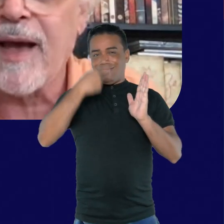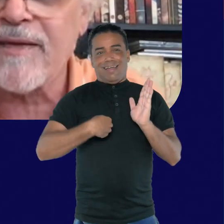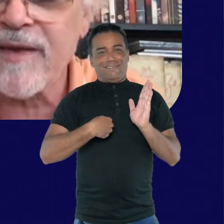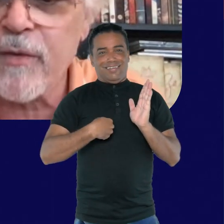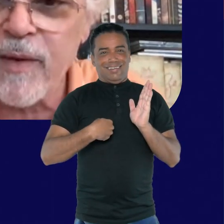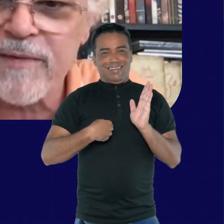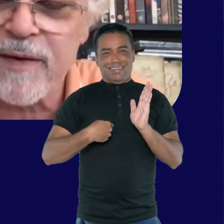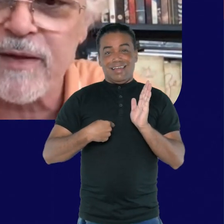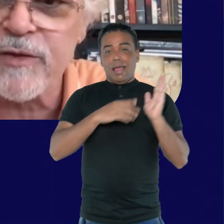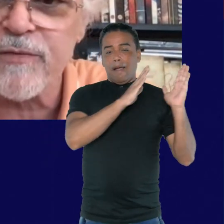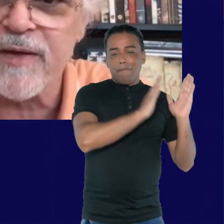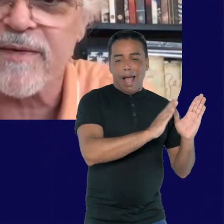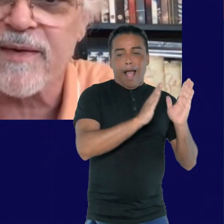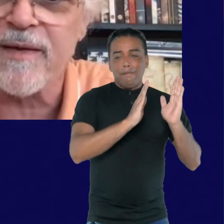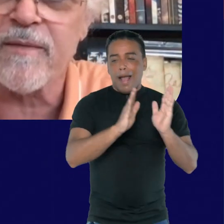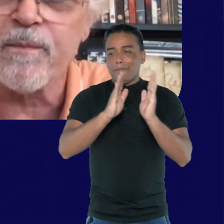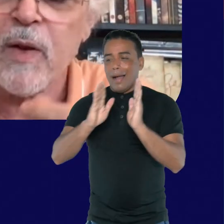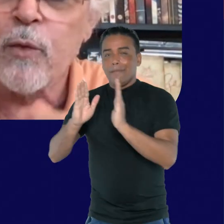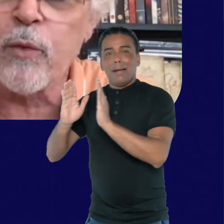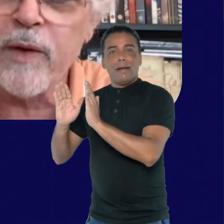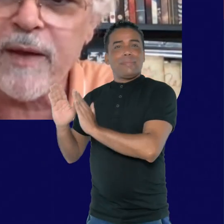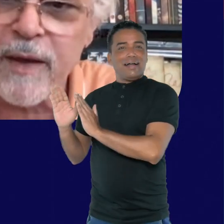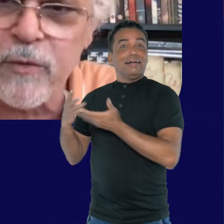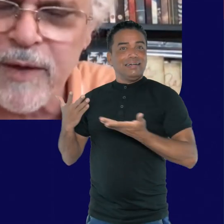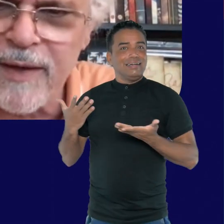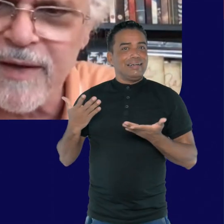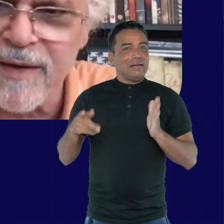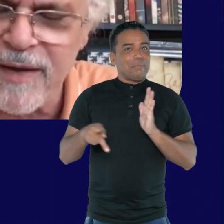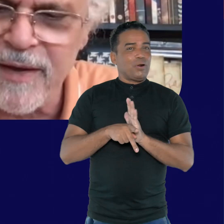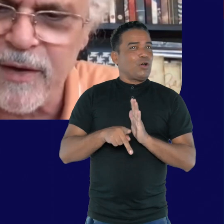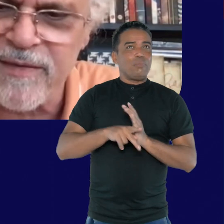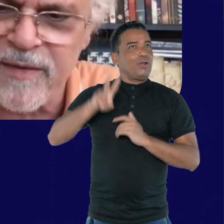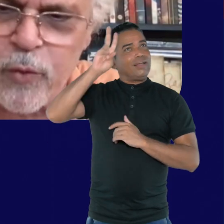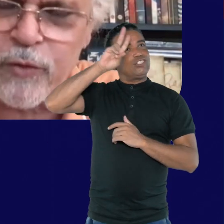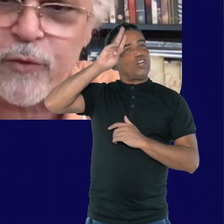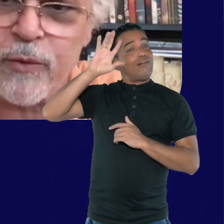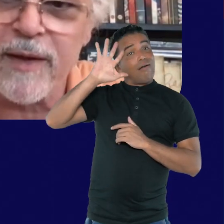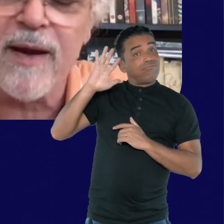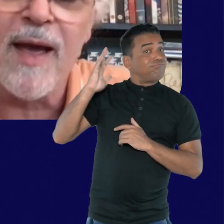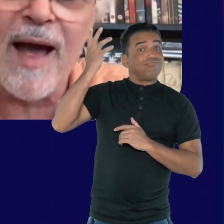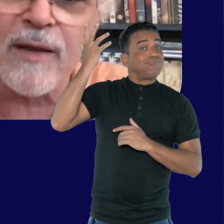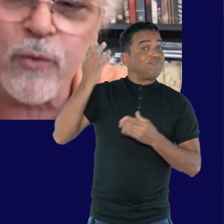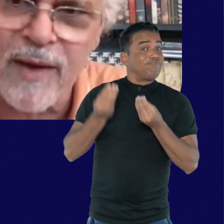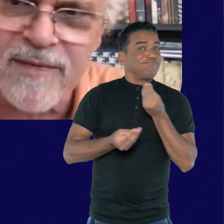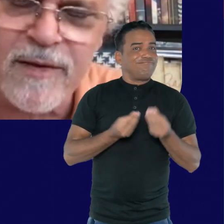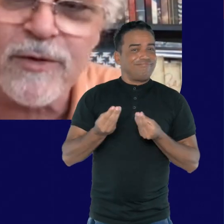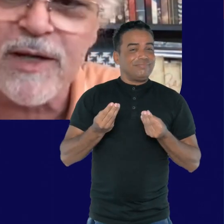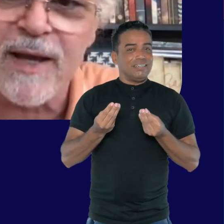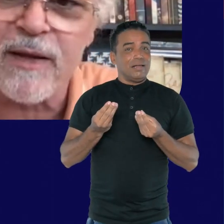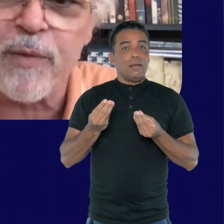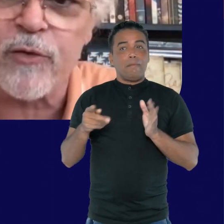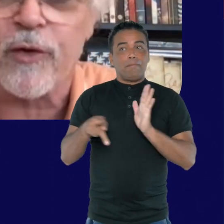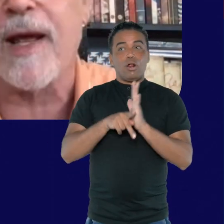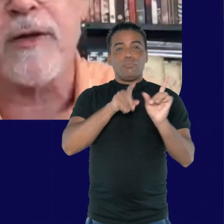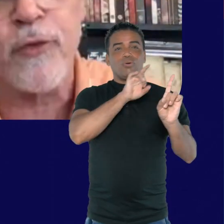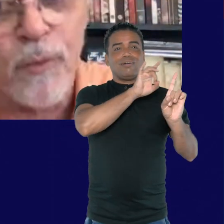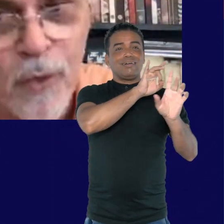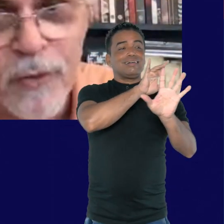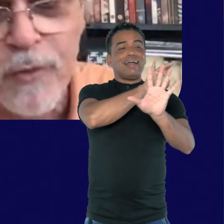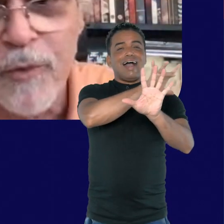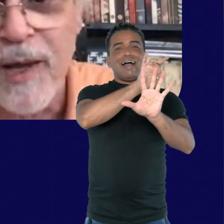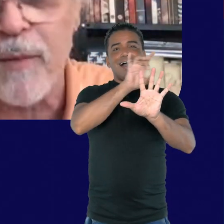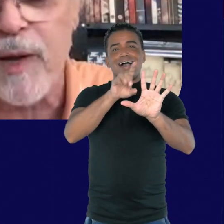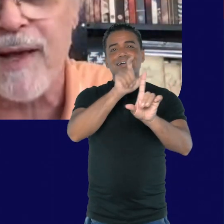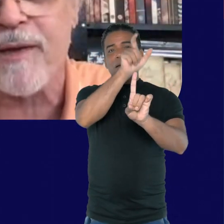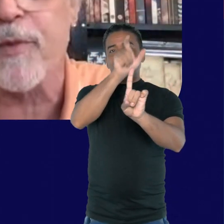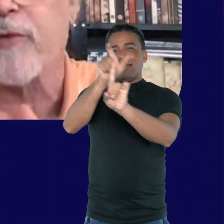determinava a sequência que ele devia ter, o enredo que ele ia construir, a atuação de cada personagem, o